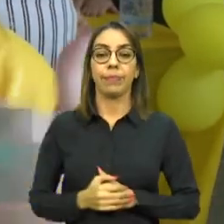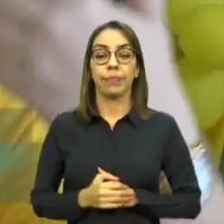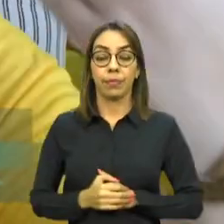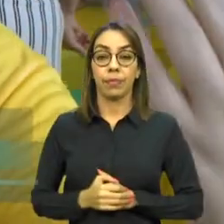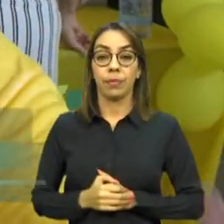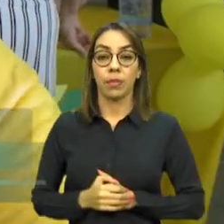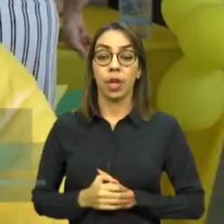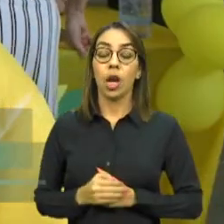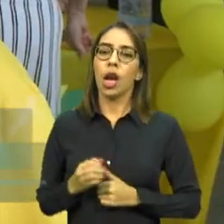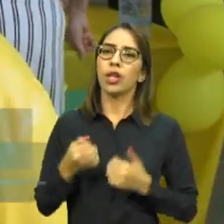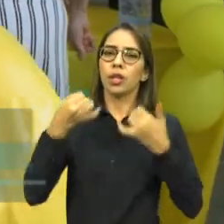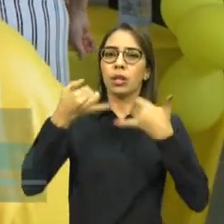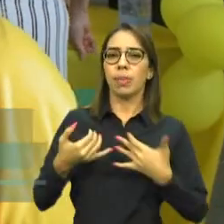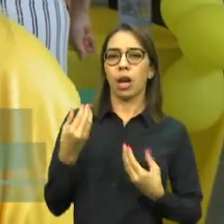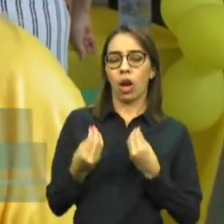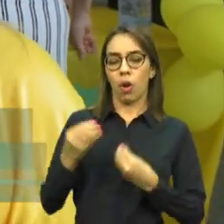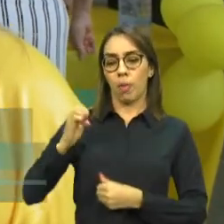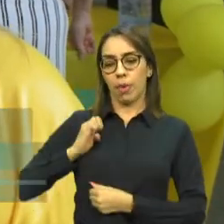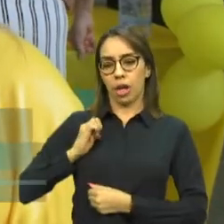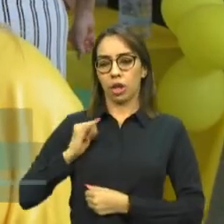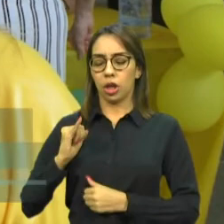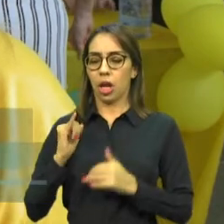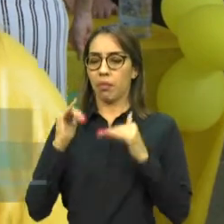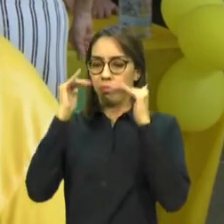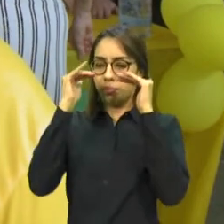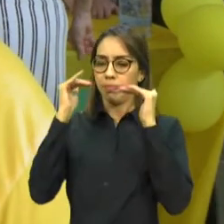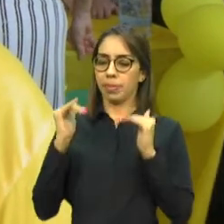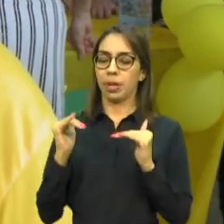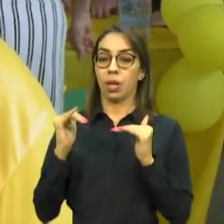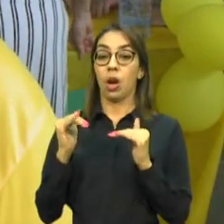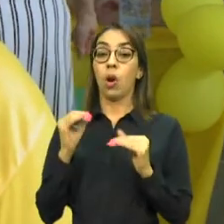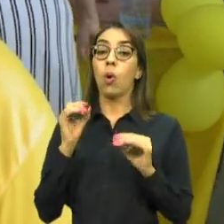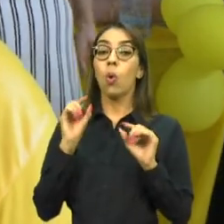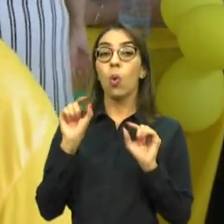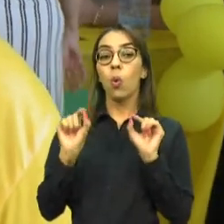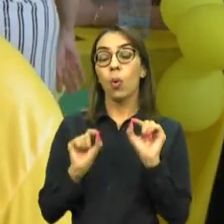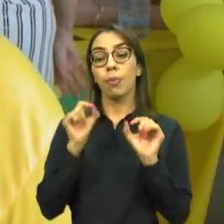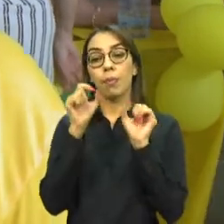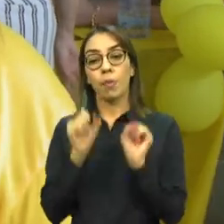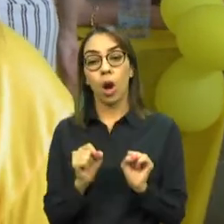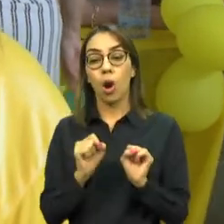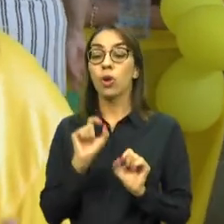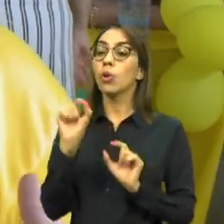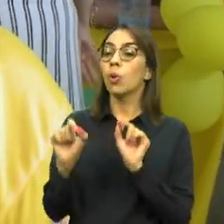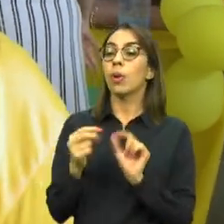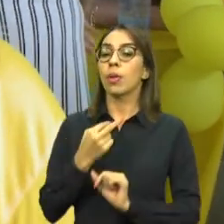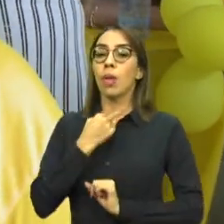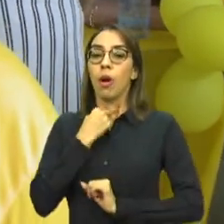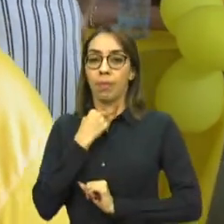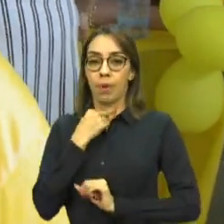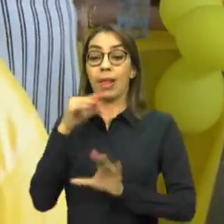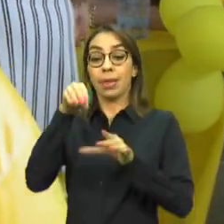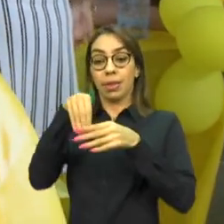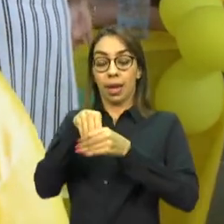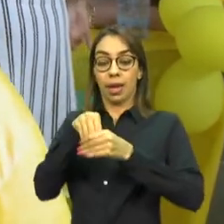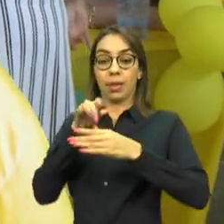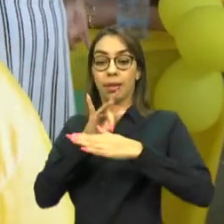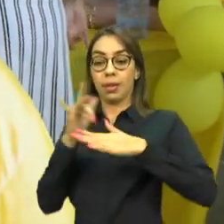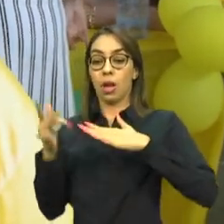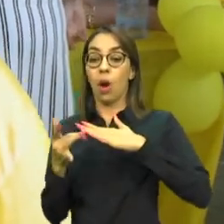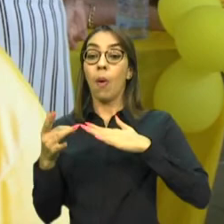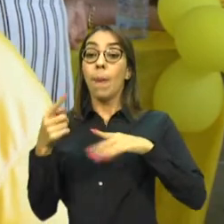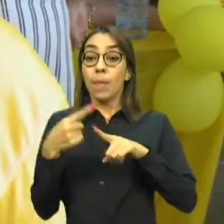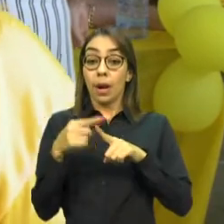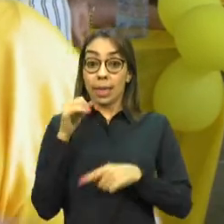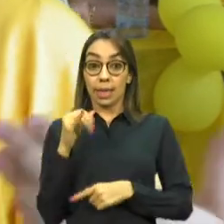portar, o que você deveria fazer ou não fazer nos meios das mídias sociais, porque ninguém apaga o que foi postado,